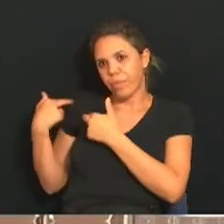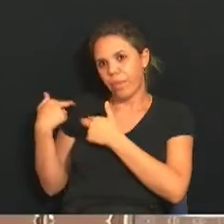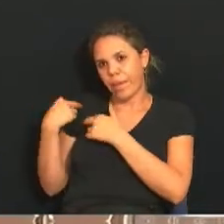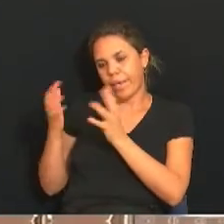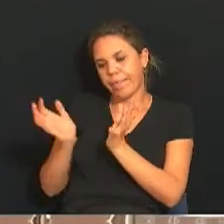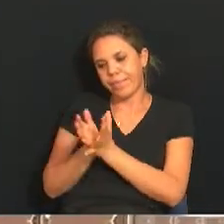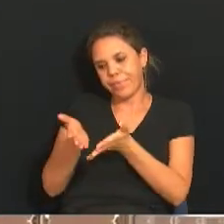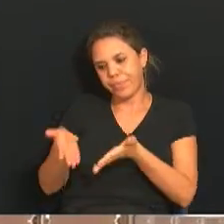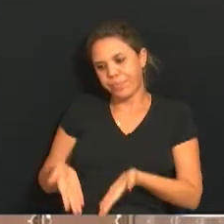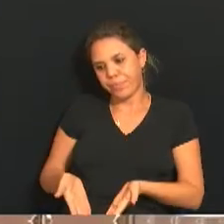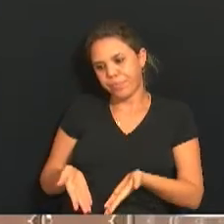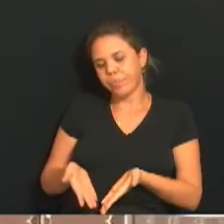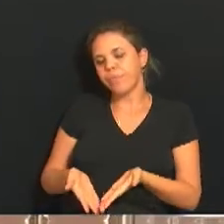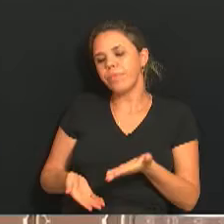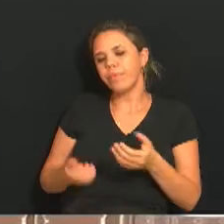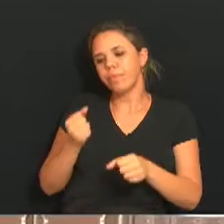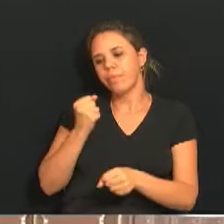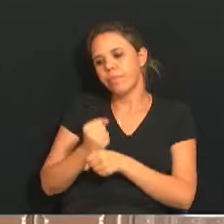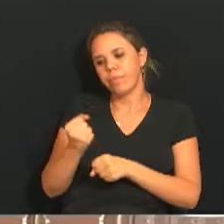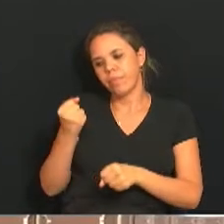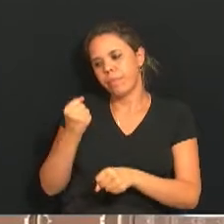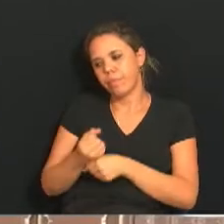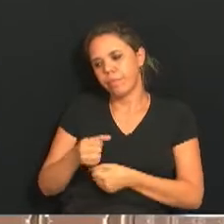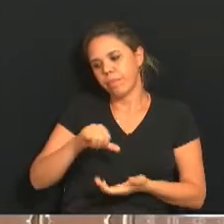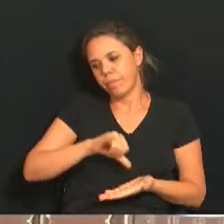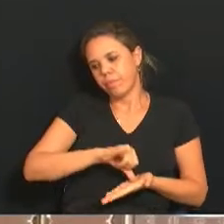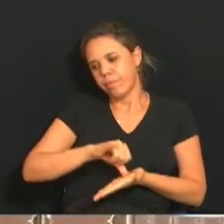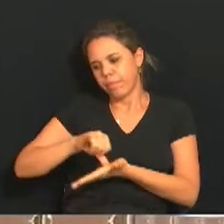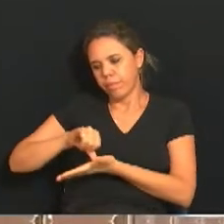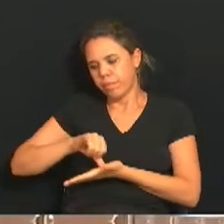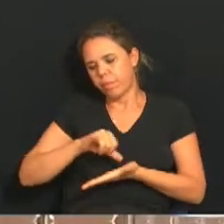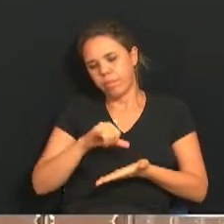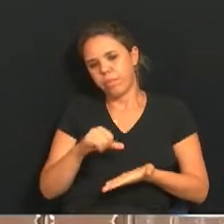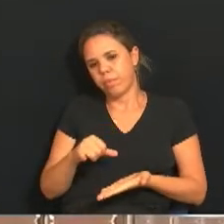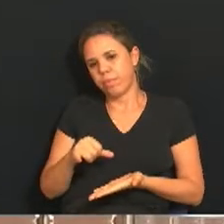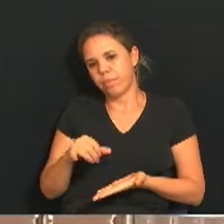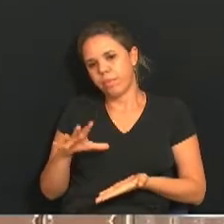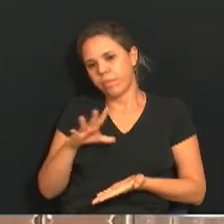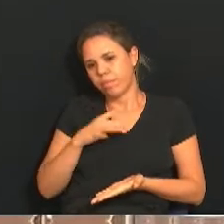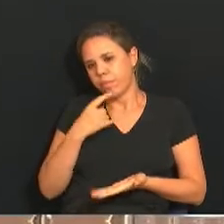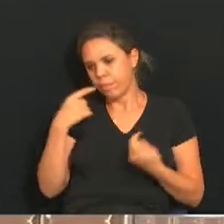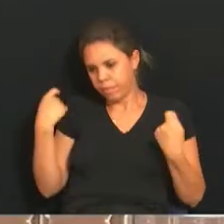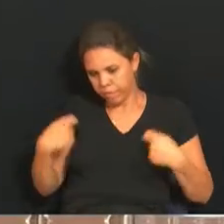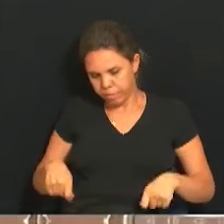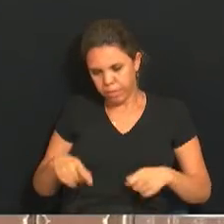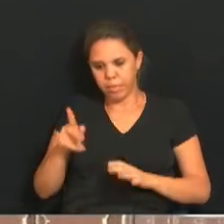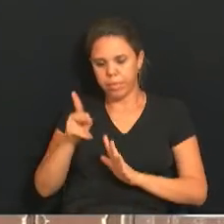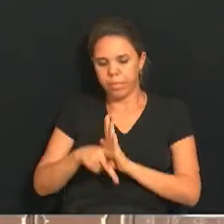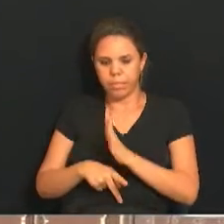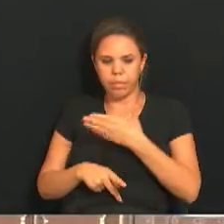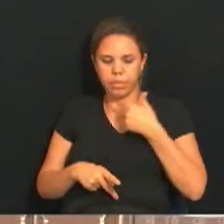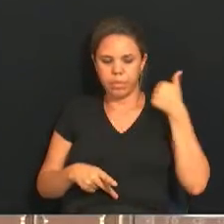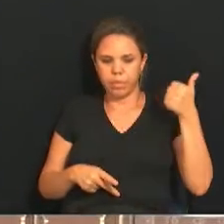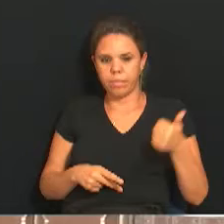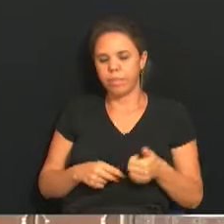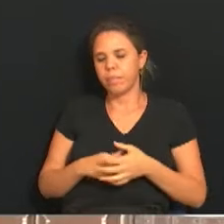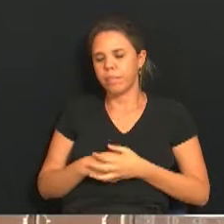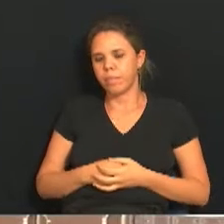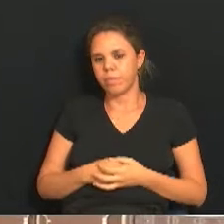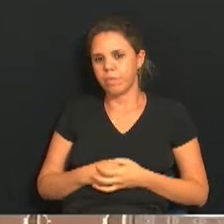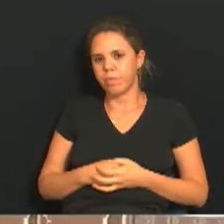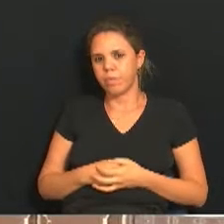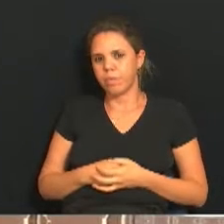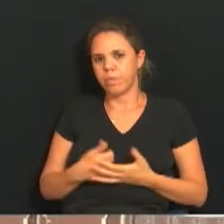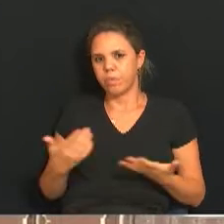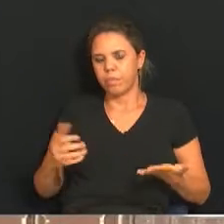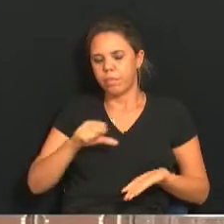de revitalização, de reurbanização do centro. Então, a cidade de Campinas tem projetos para melhorar a situação hoje que está a nossa